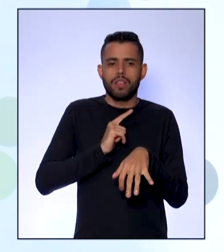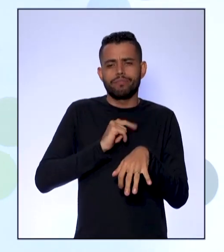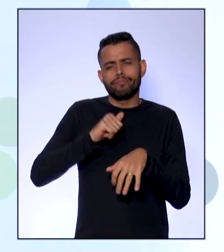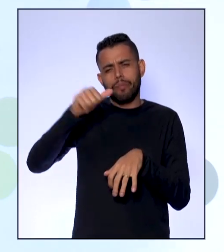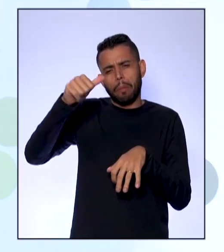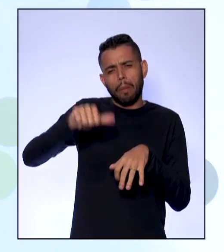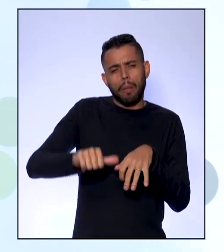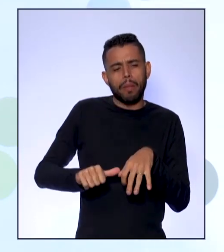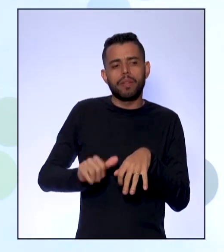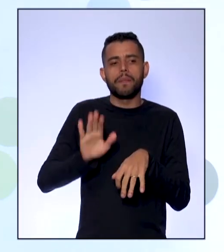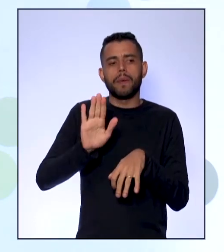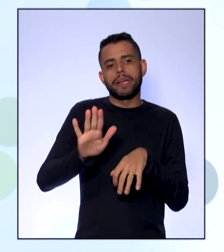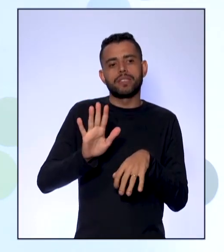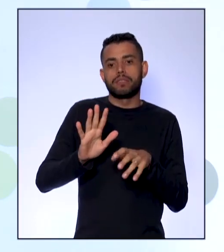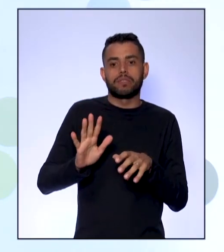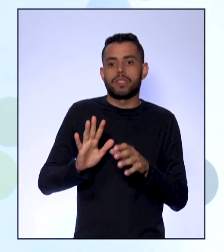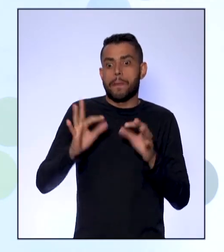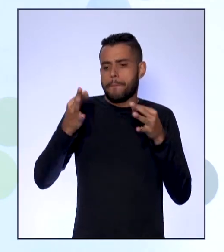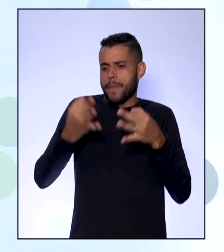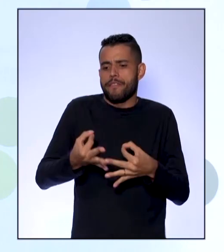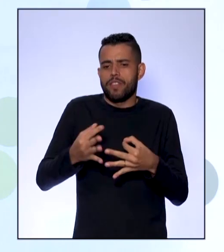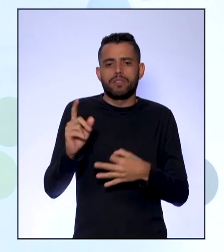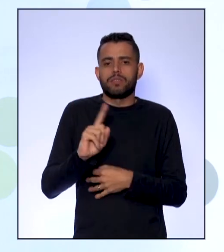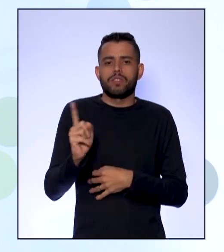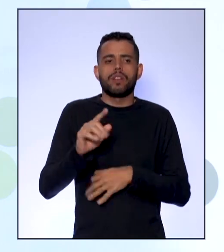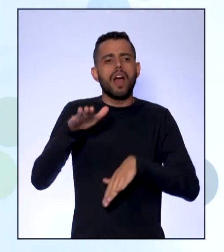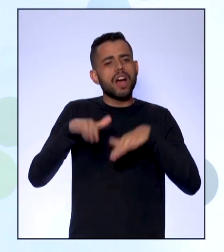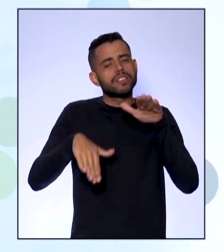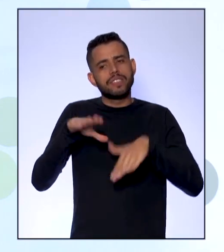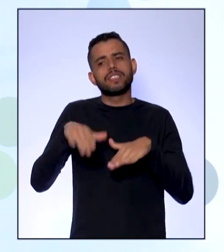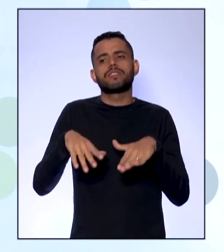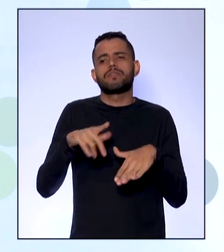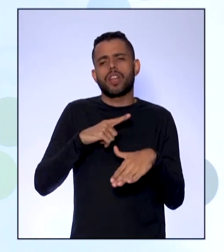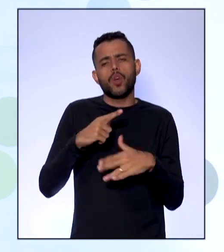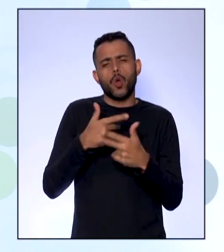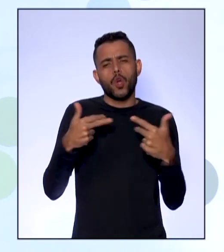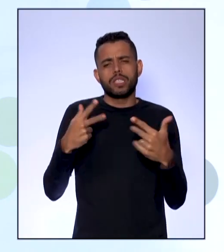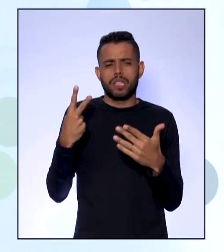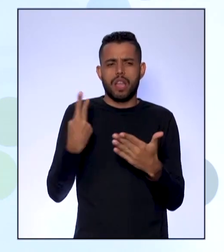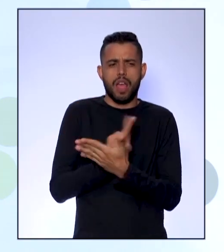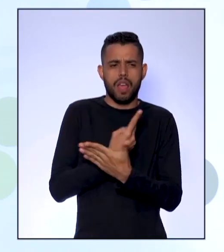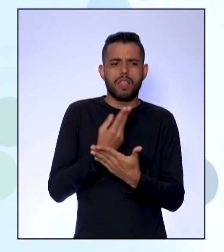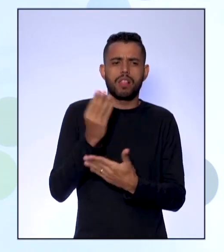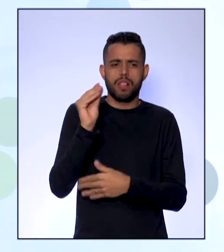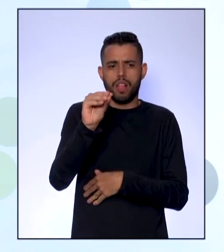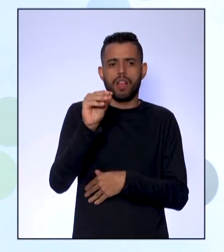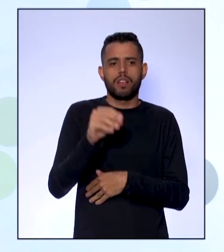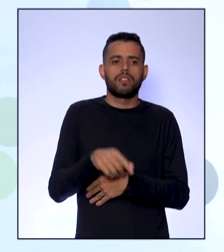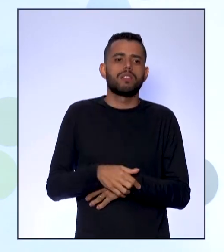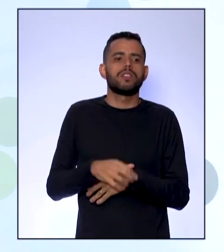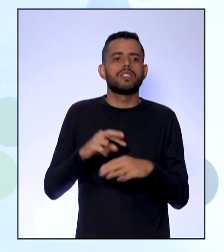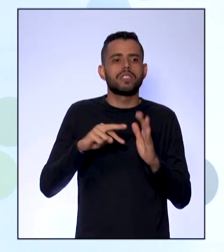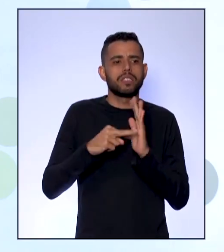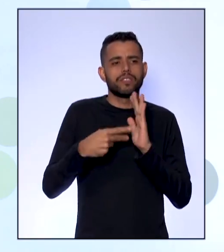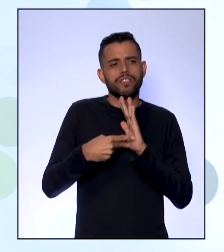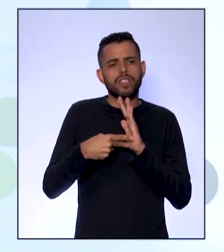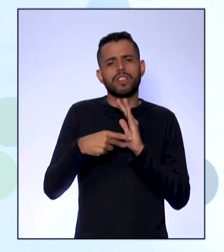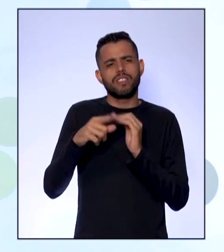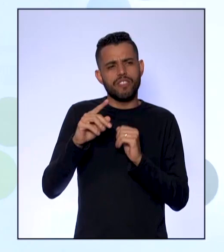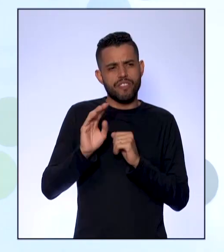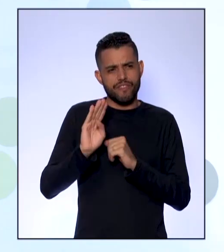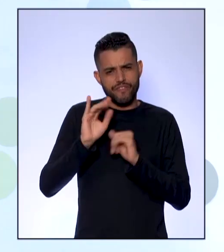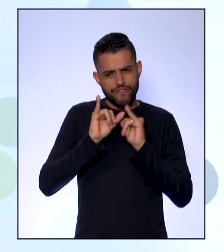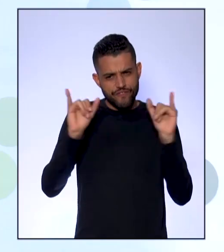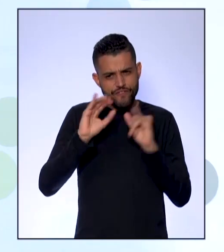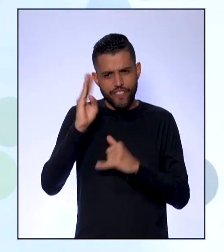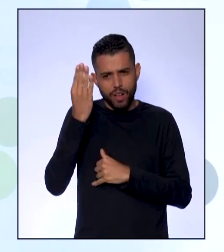nada é perfeito nessa vida, então às vezes sai ali umas coisas que não deveriam estar lá. Isso quer dizer que é uma fake news? Não. Às vezes a pessoa